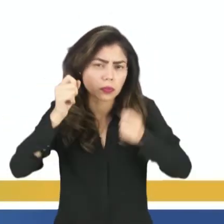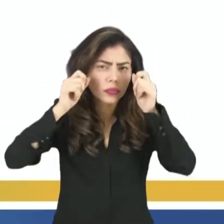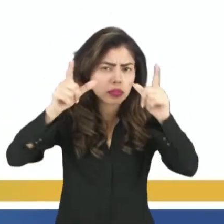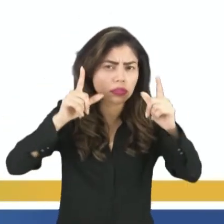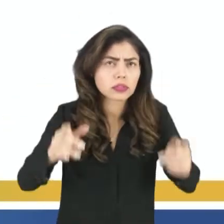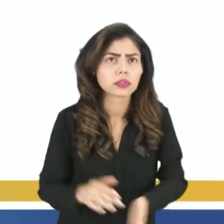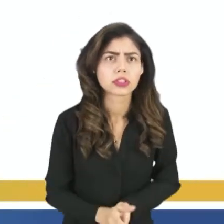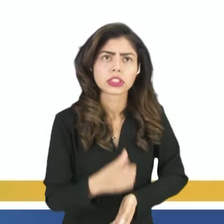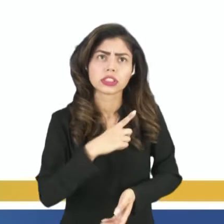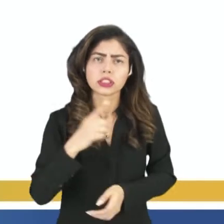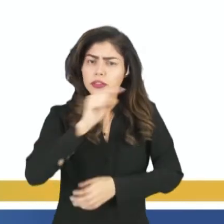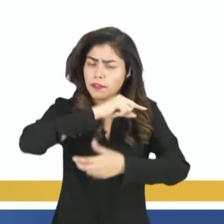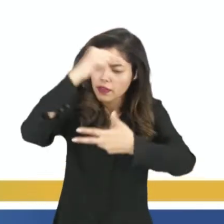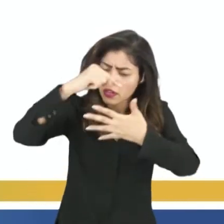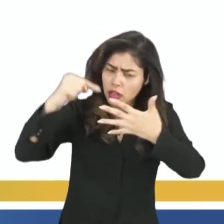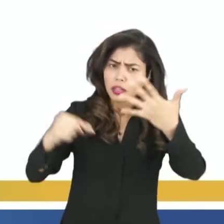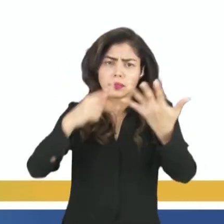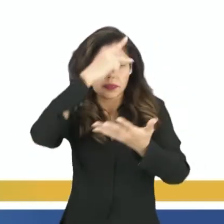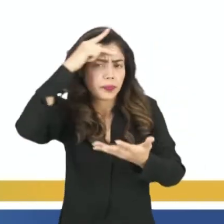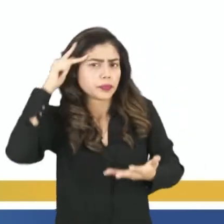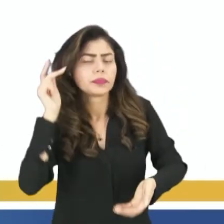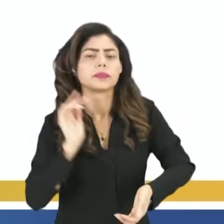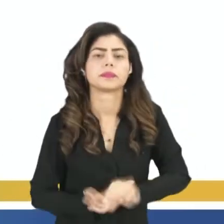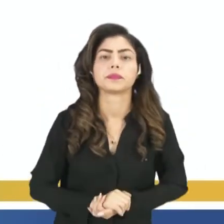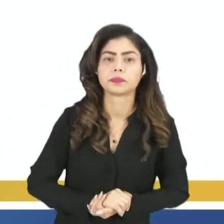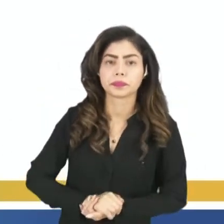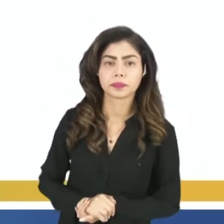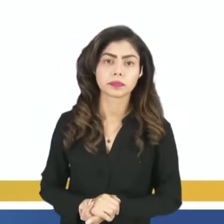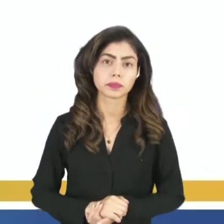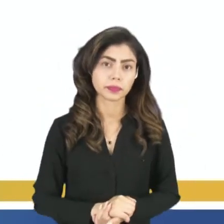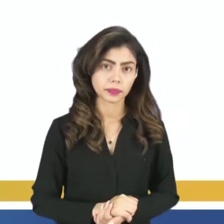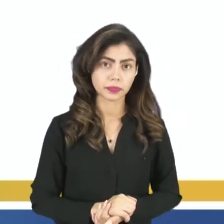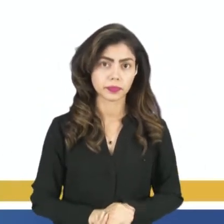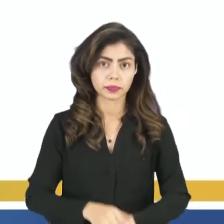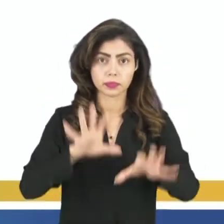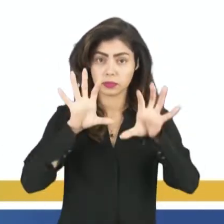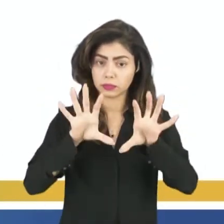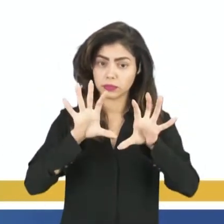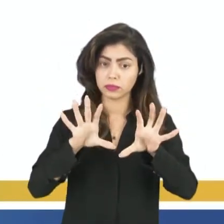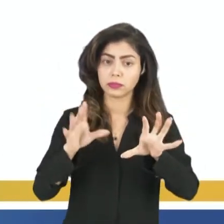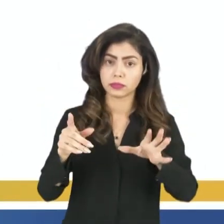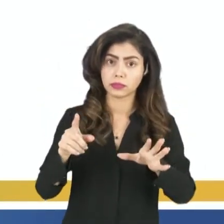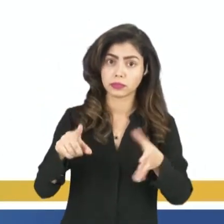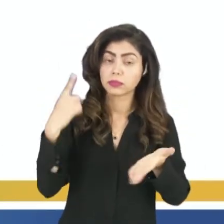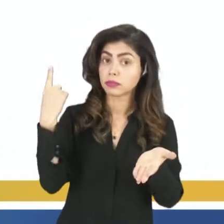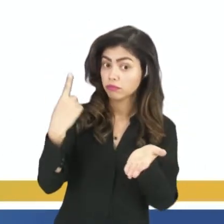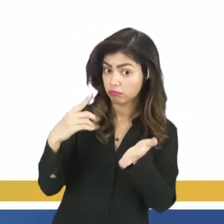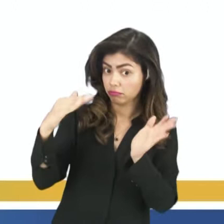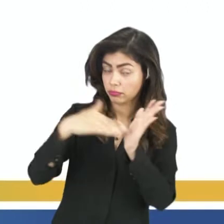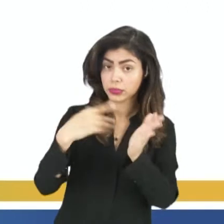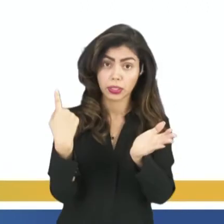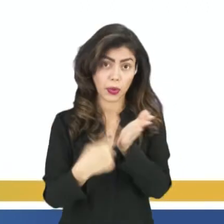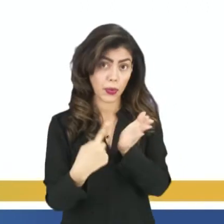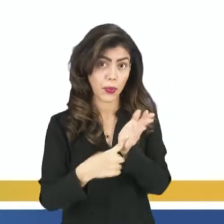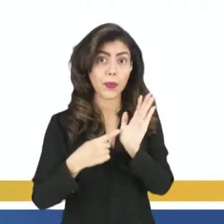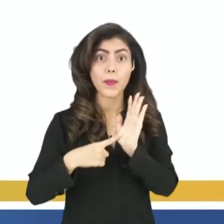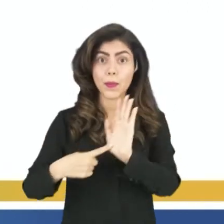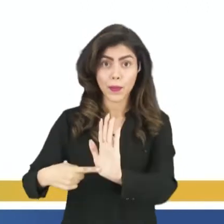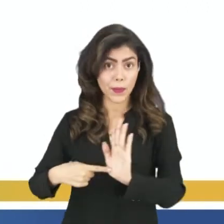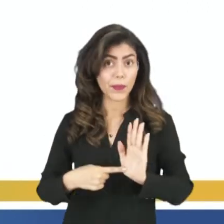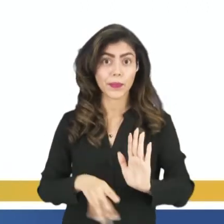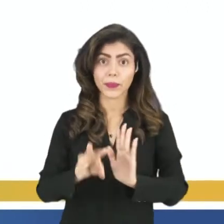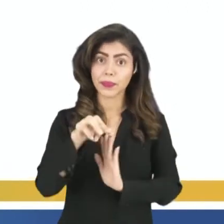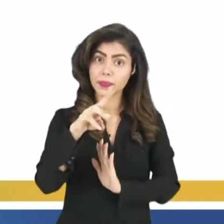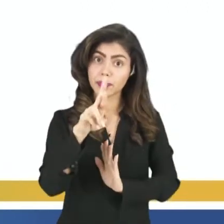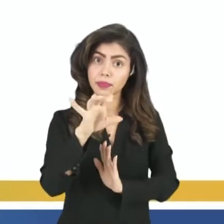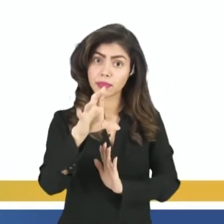observar que existem aqui várias pessoas e estas, possuem até marcas em comum, como a gente pode observar o